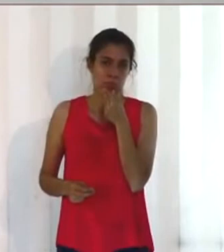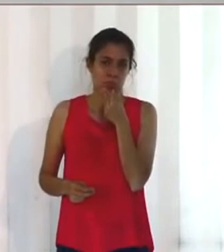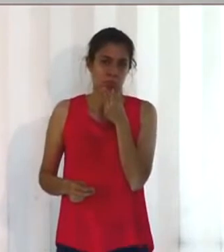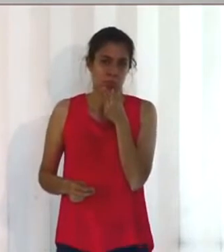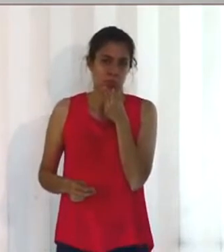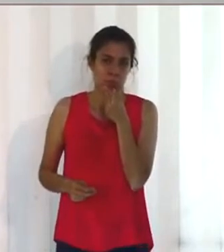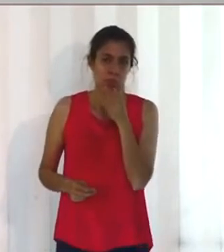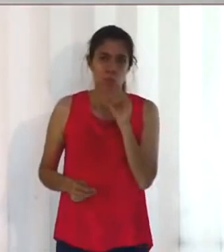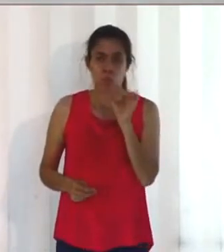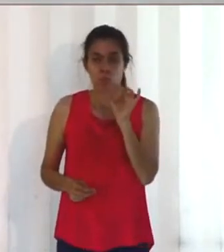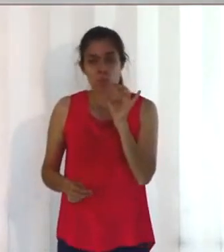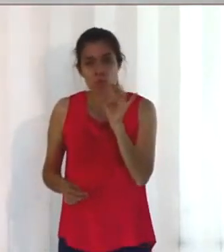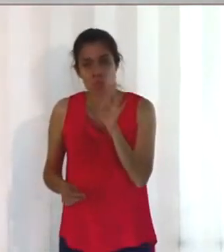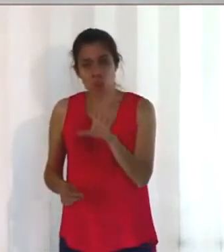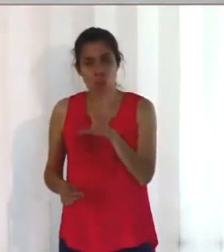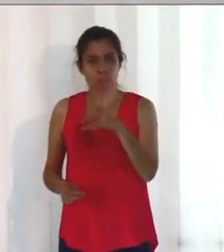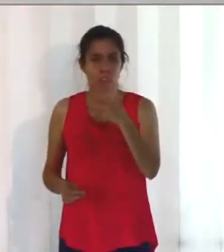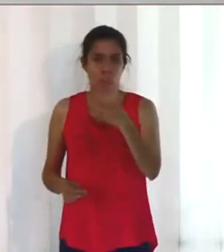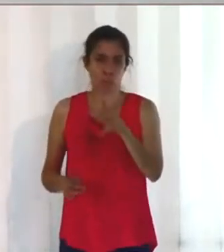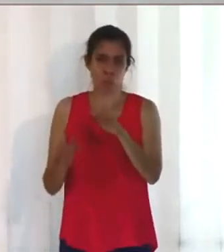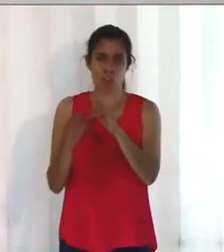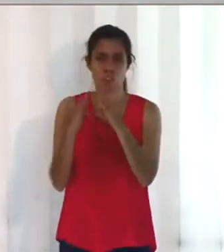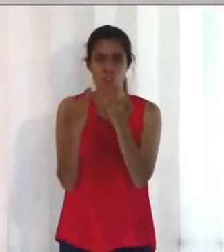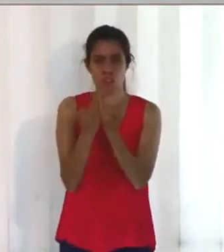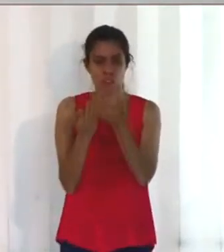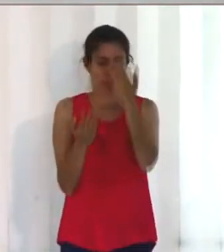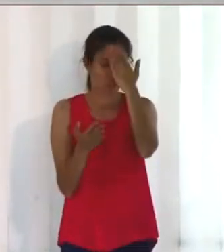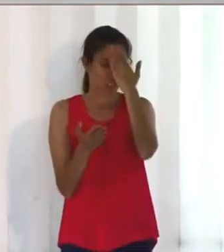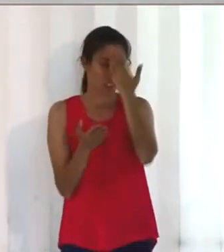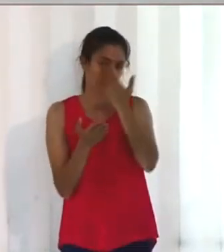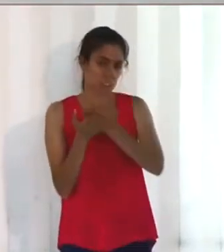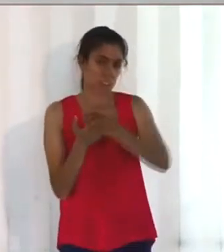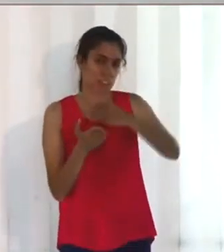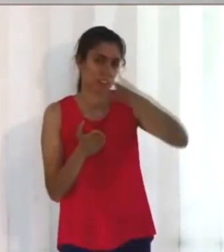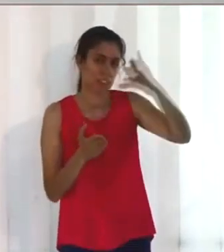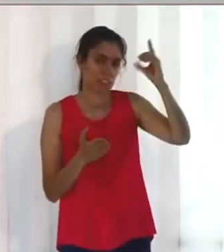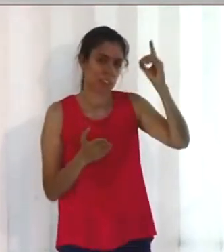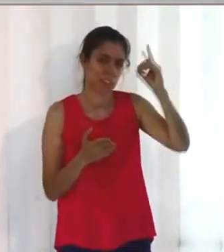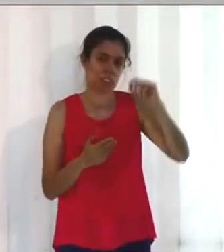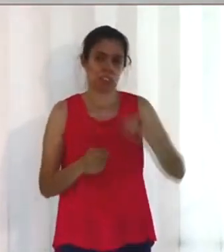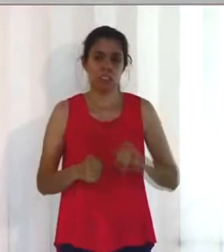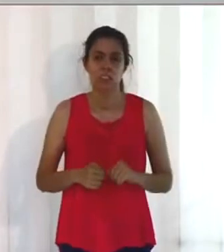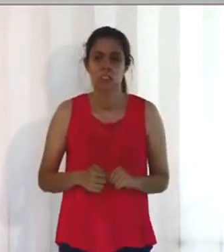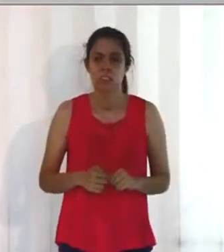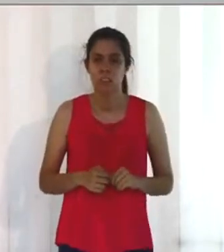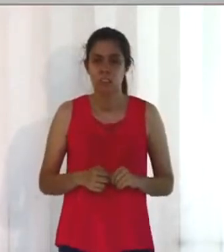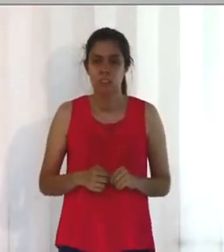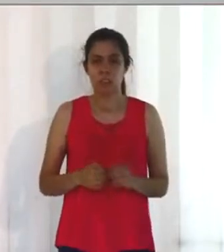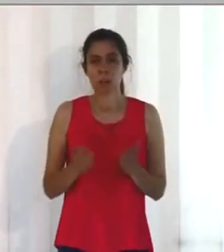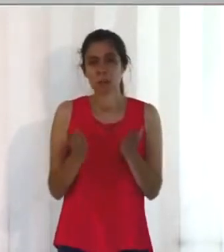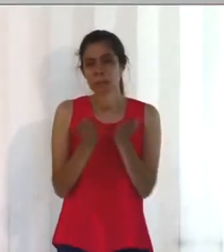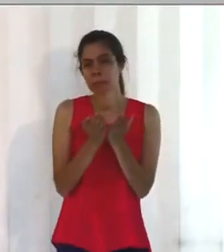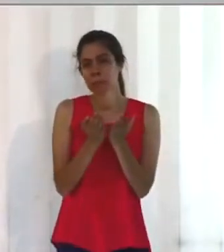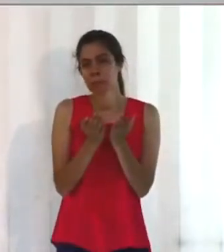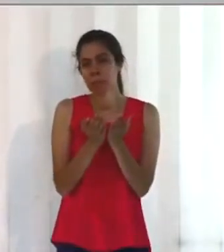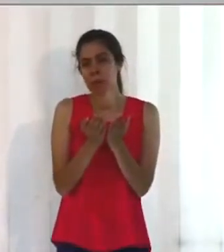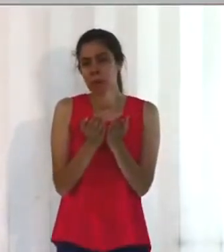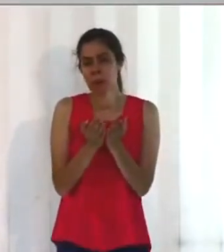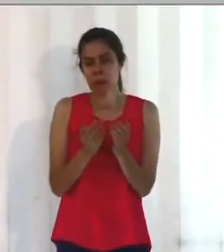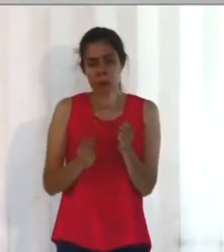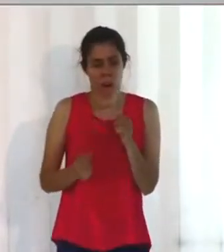sua família creu nele. Mas ela salvou-se por causa disso. Então a palavra é salvação.